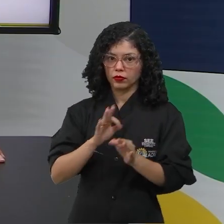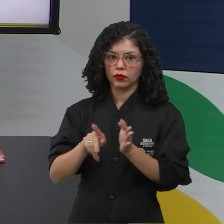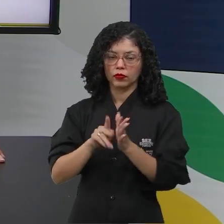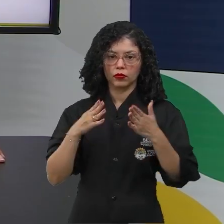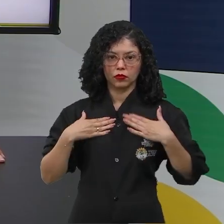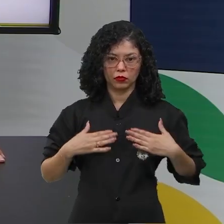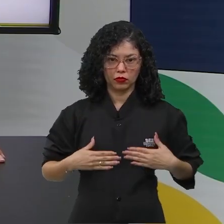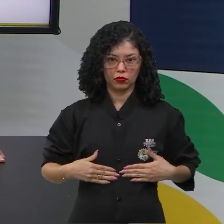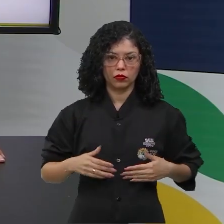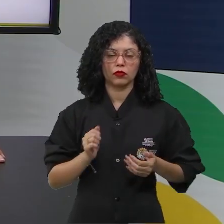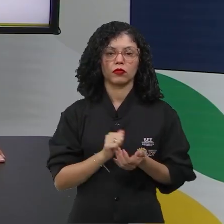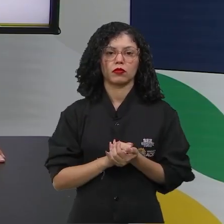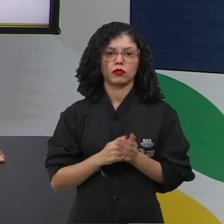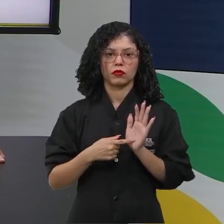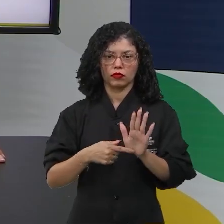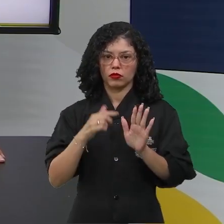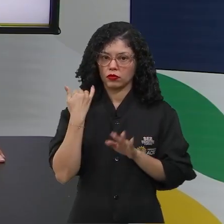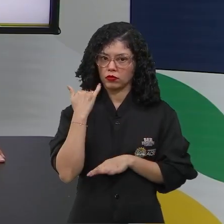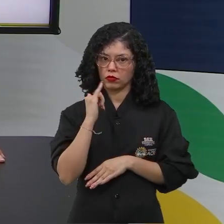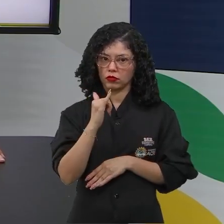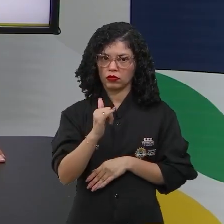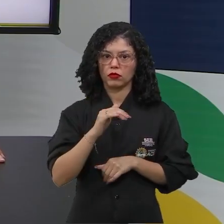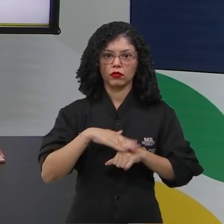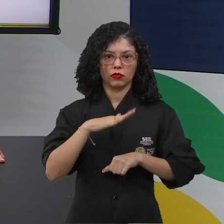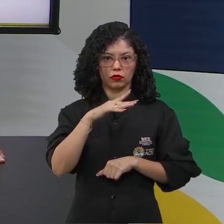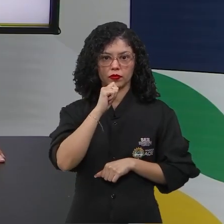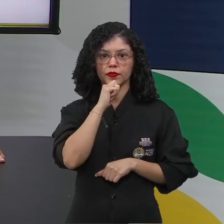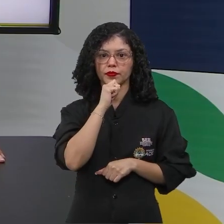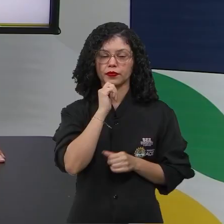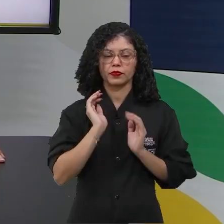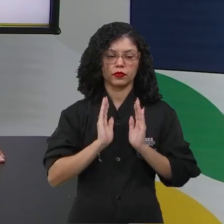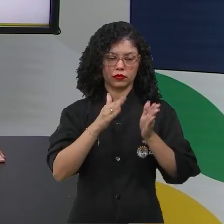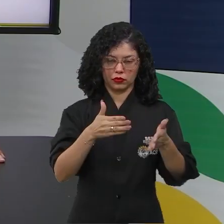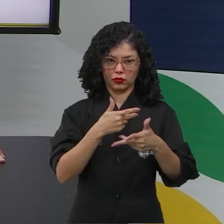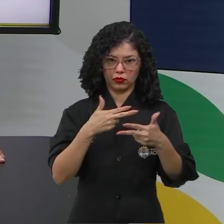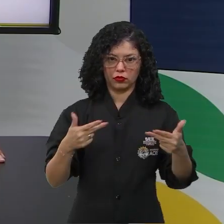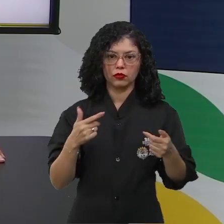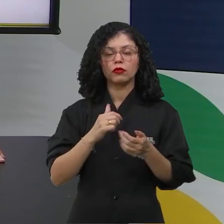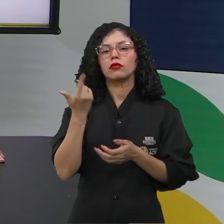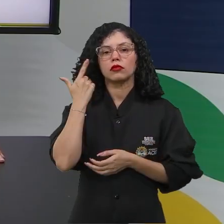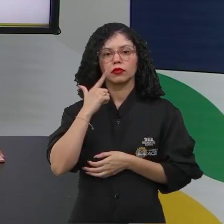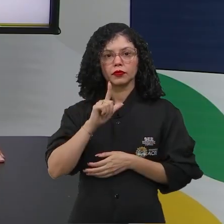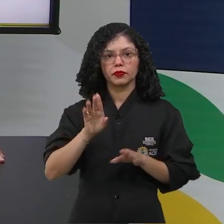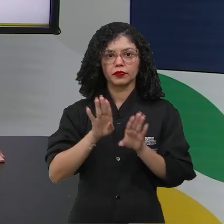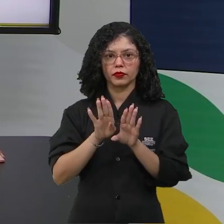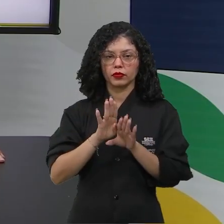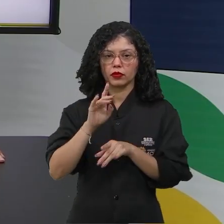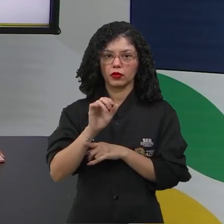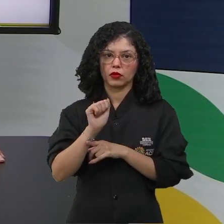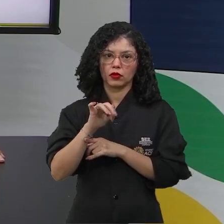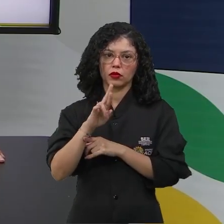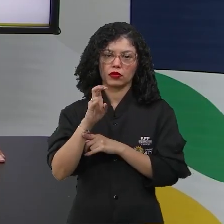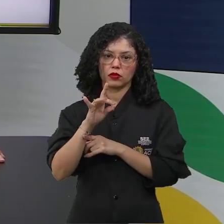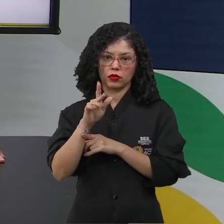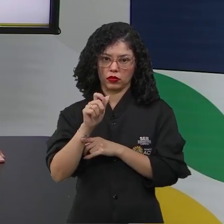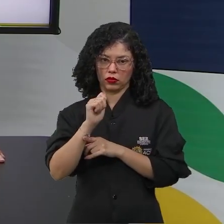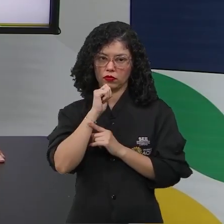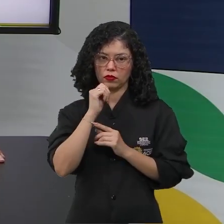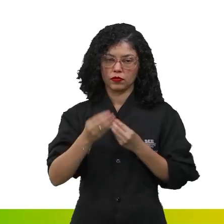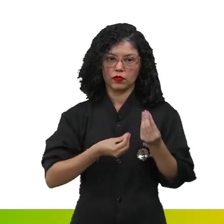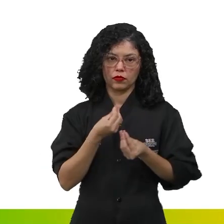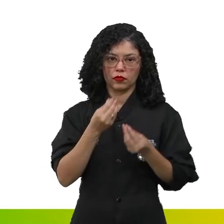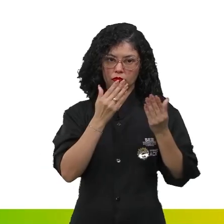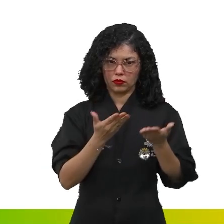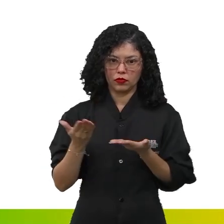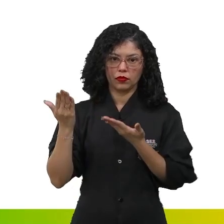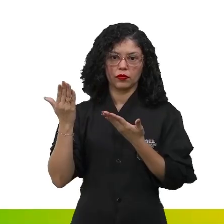corpo, fornecer energia e tudo mais, com o objetivo de garantir a homeostase. Homeostase, vamos colocar aqui,